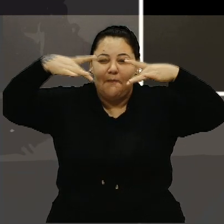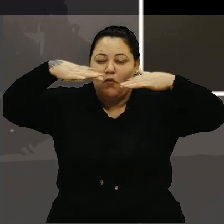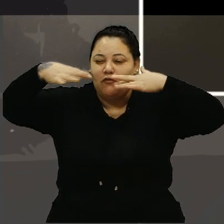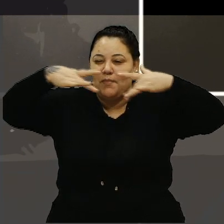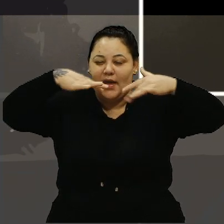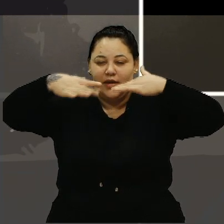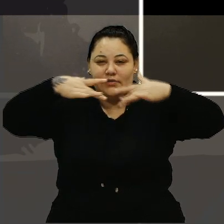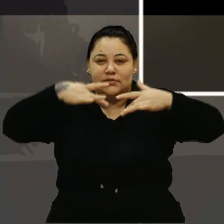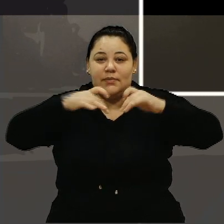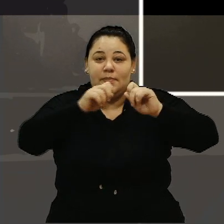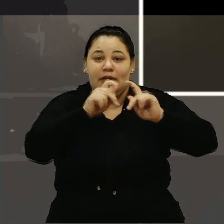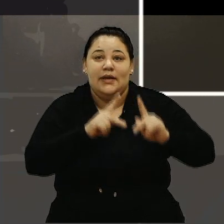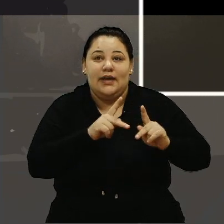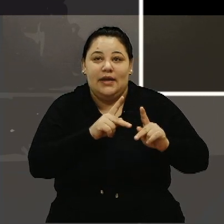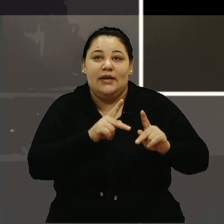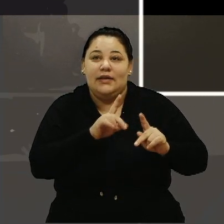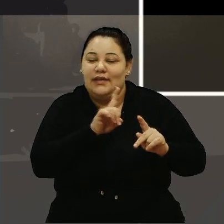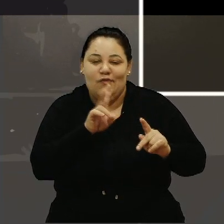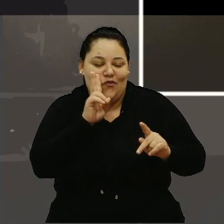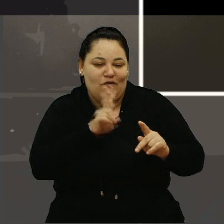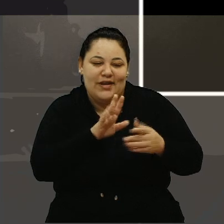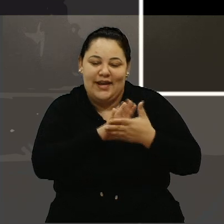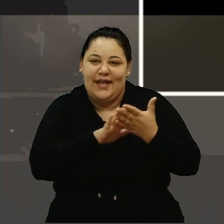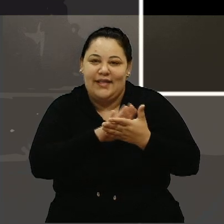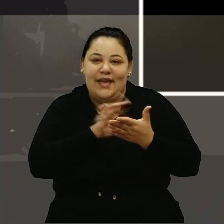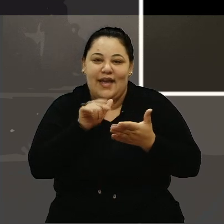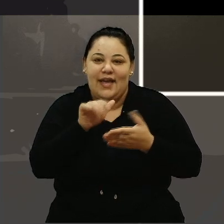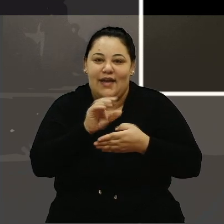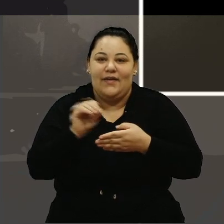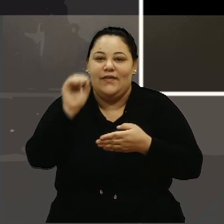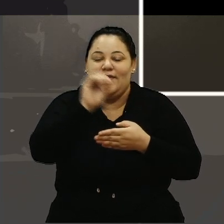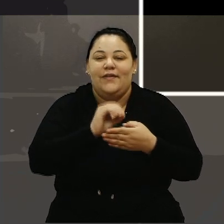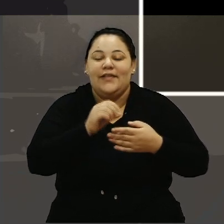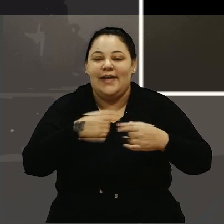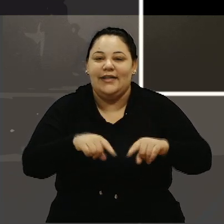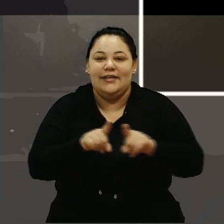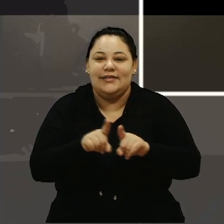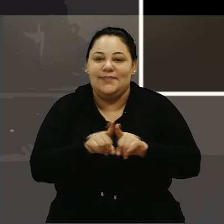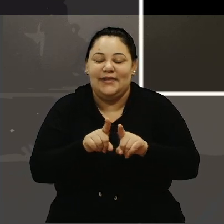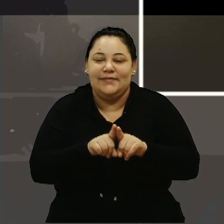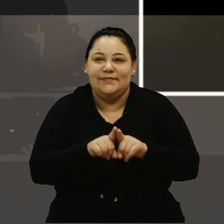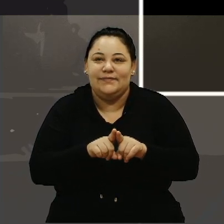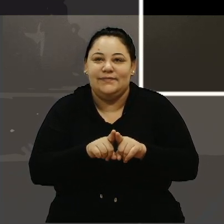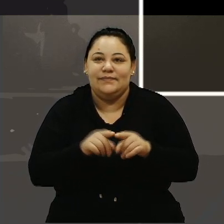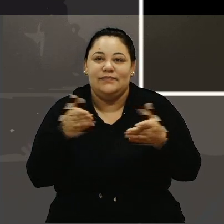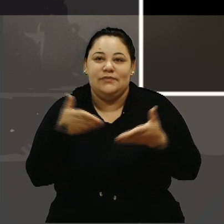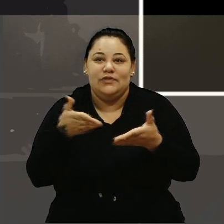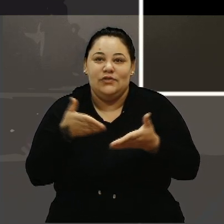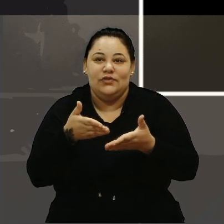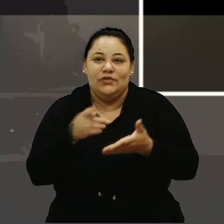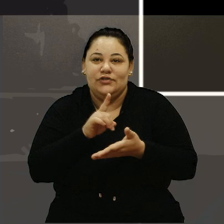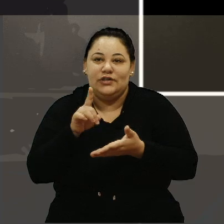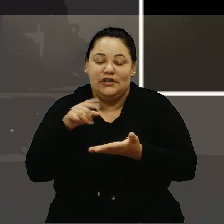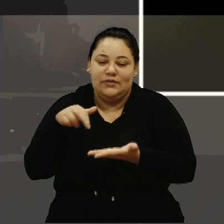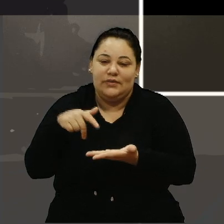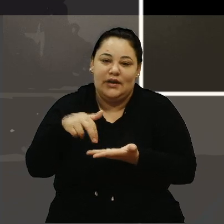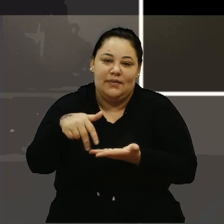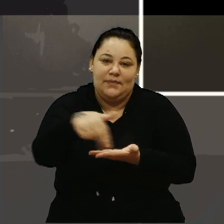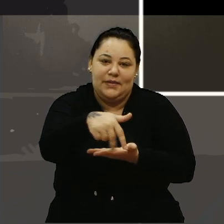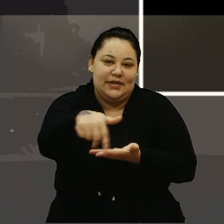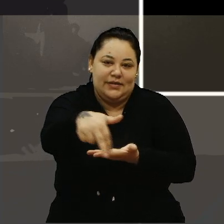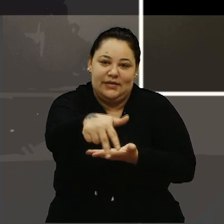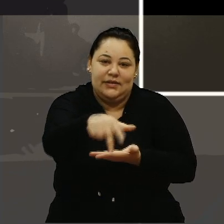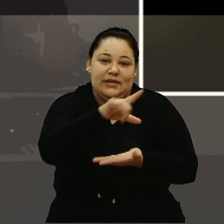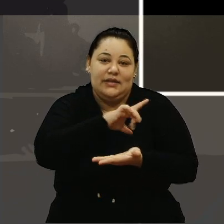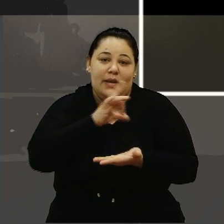isso, para quem não enxerga, é algo fenomenal, né? Hoje o Luca ele não caminha porque ele tem muito medo do chão. Então, ele não